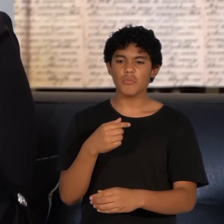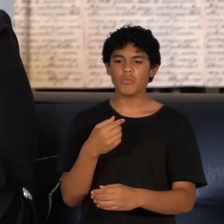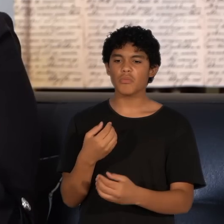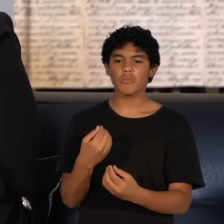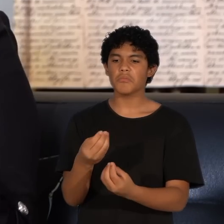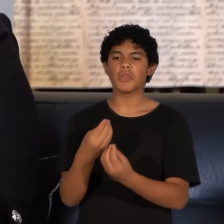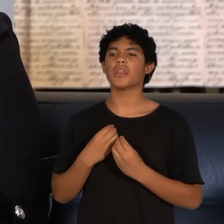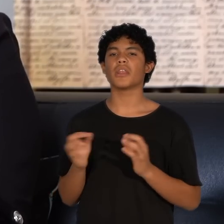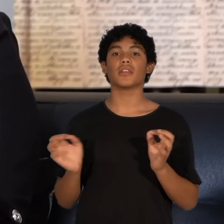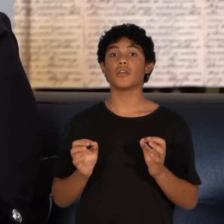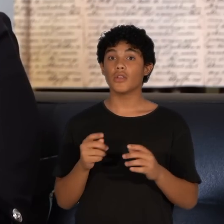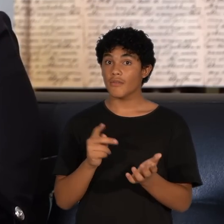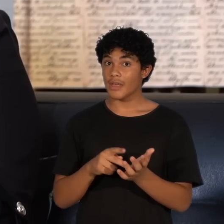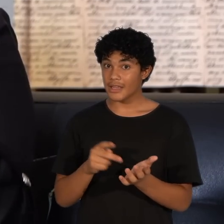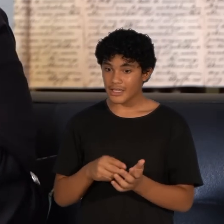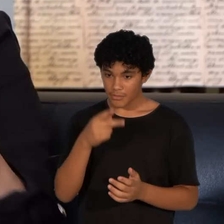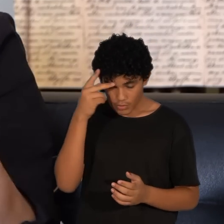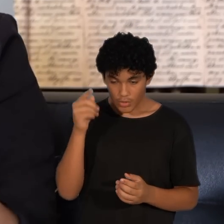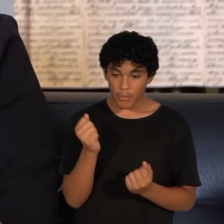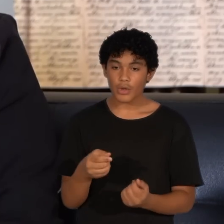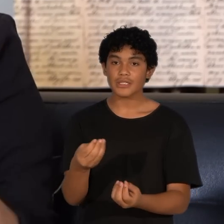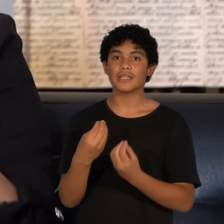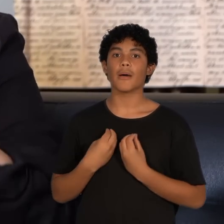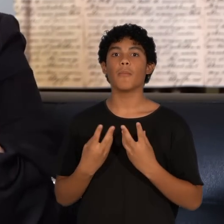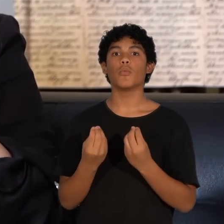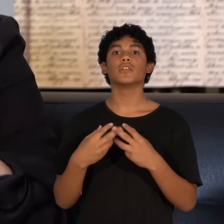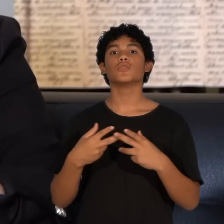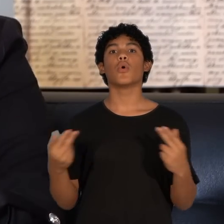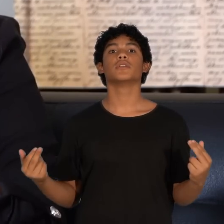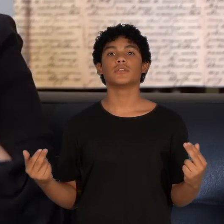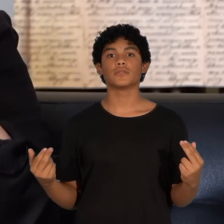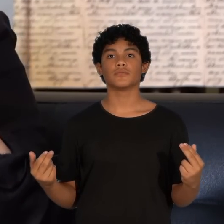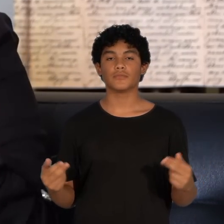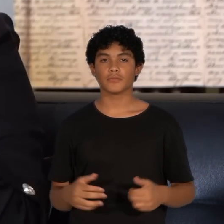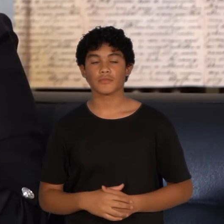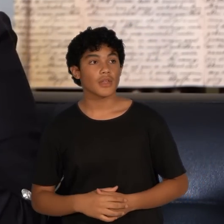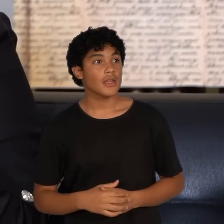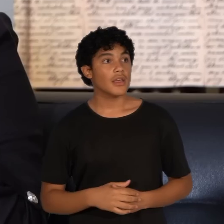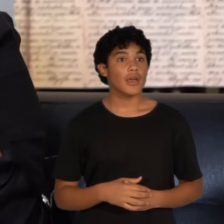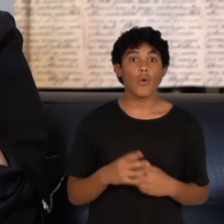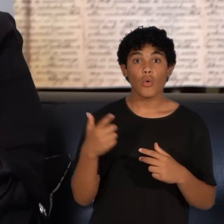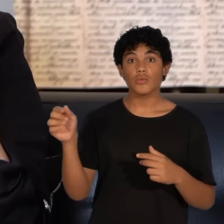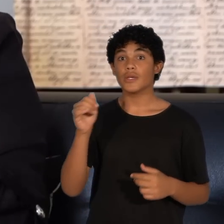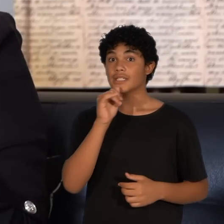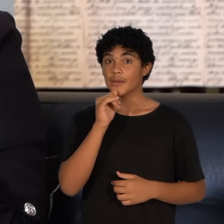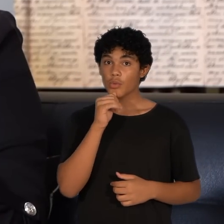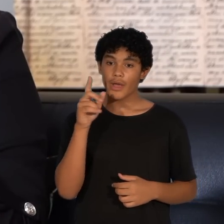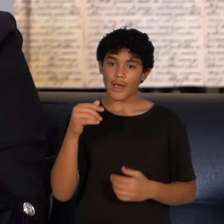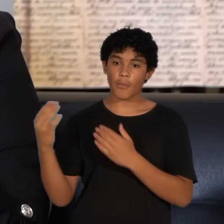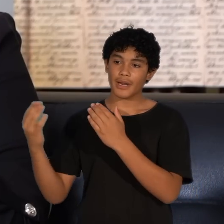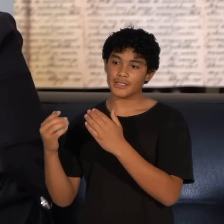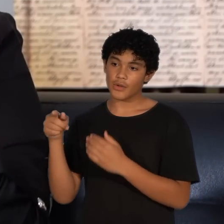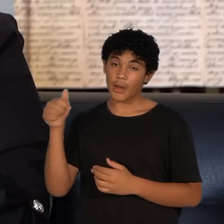tem algo de bom para nos oferecer. E aí, deixa eu trazer aqui a comparação de Nicodemos e a samaritana. Vamos lá.